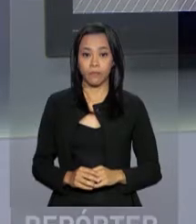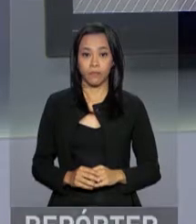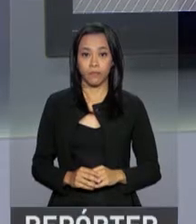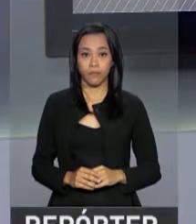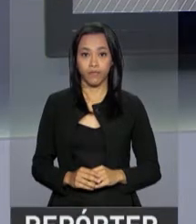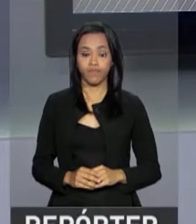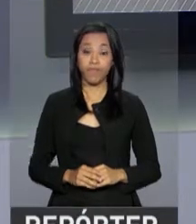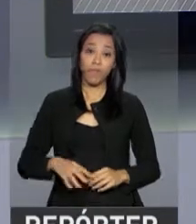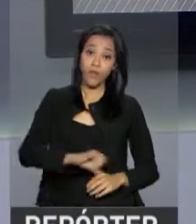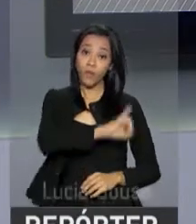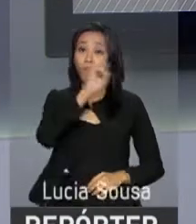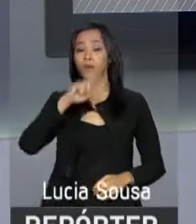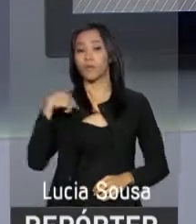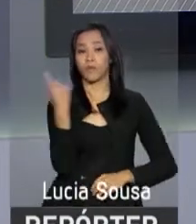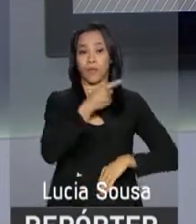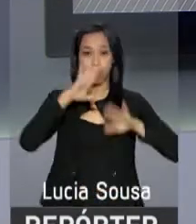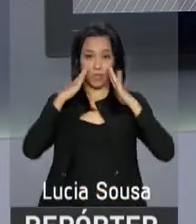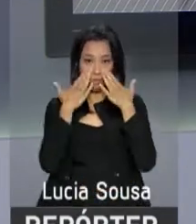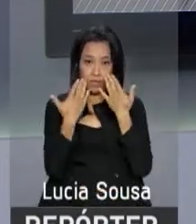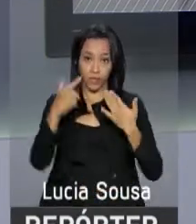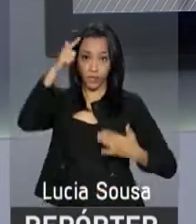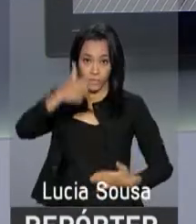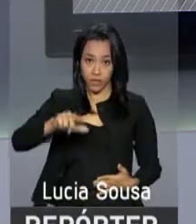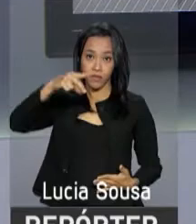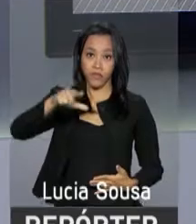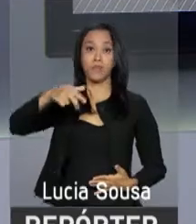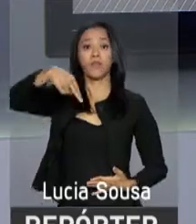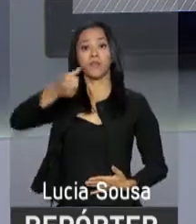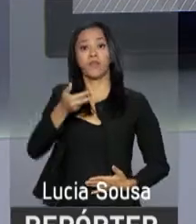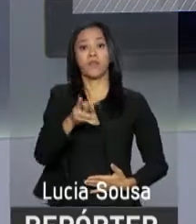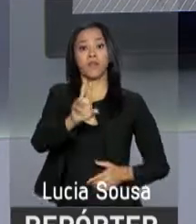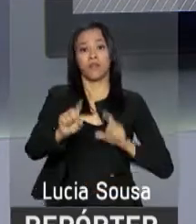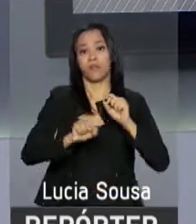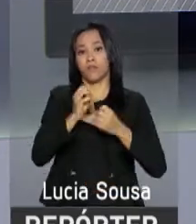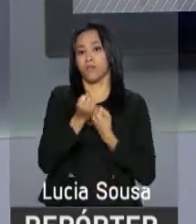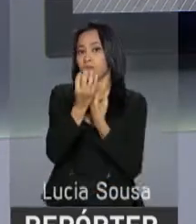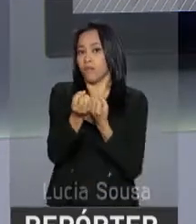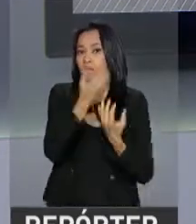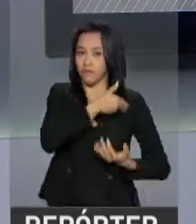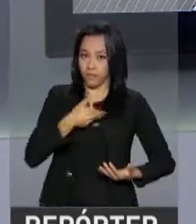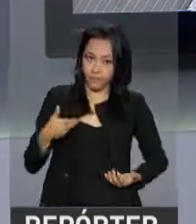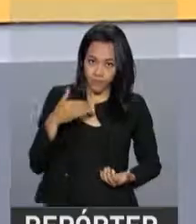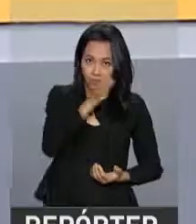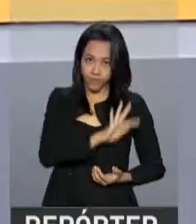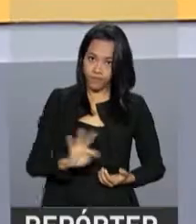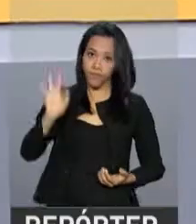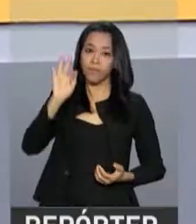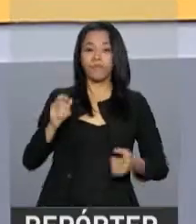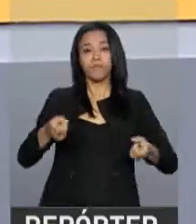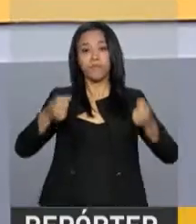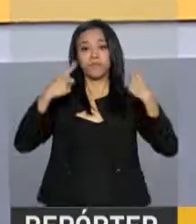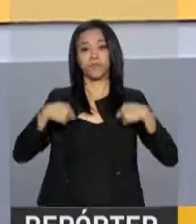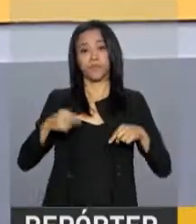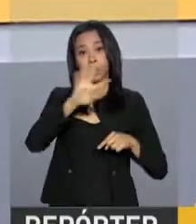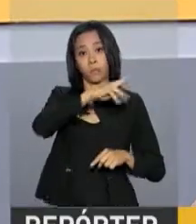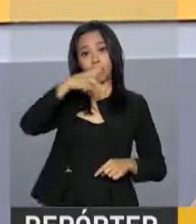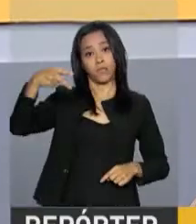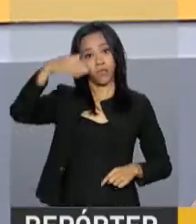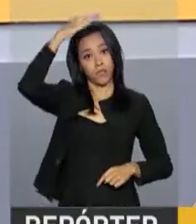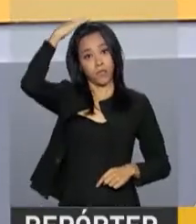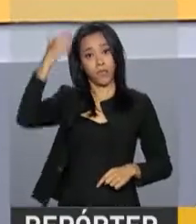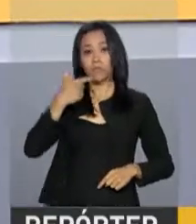o la no ar mais uma edição do repórter nbr e as notícias do governo federal o presidente michel temer